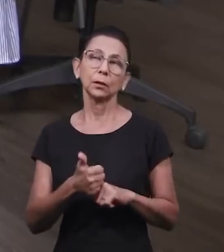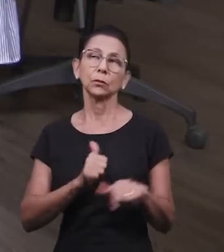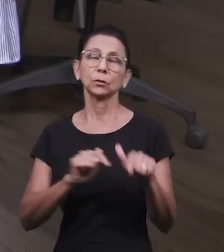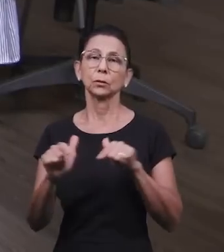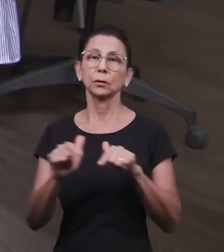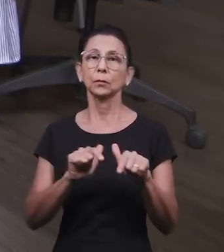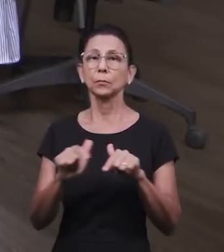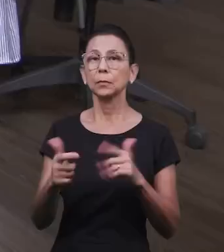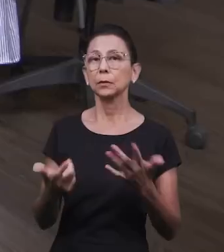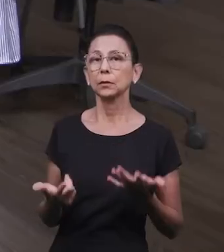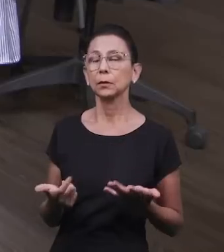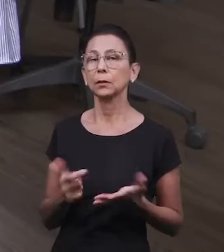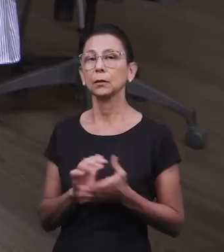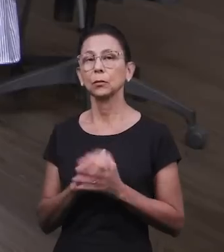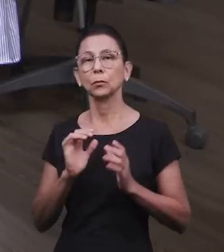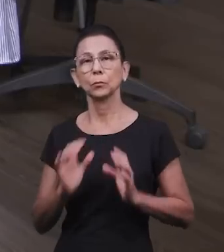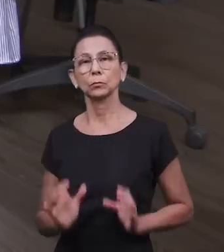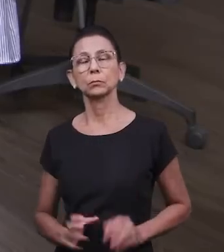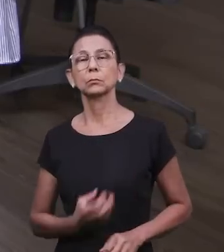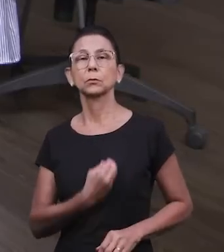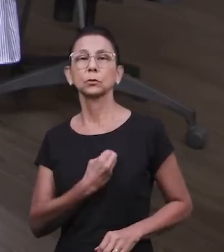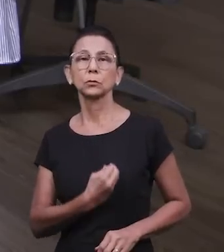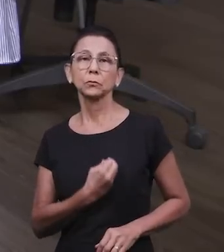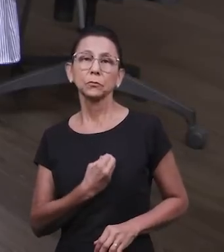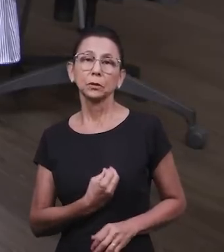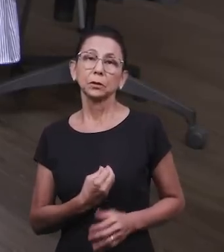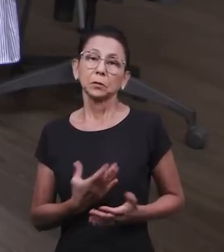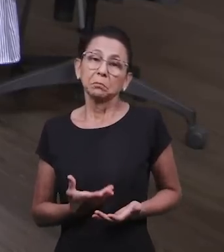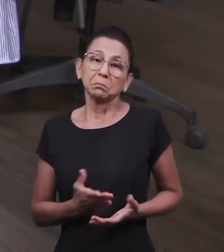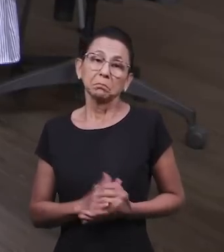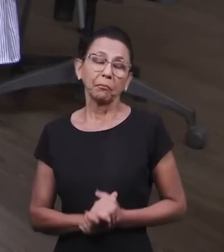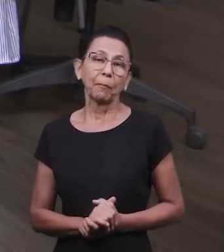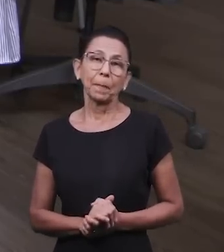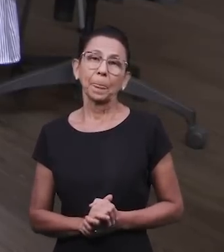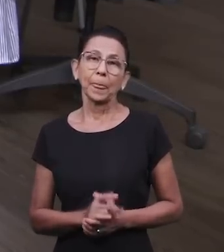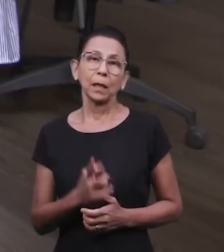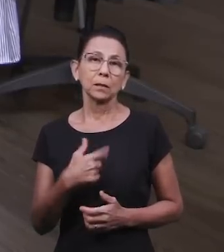alguma forma de vida que a pessoa acredita. Então, também não acredite em tudo que